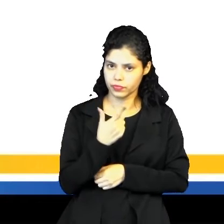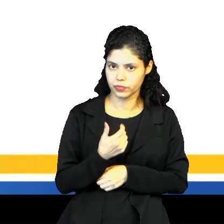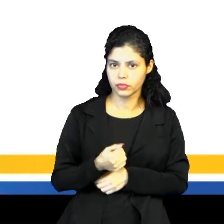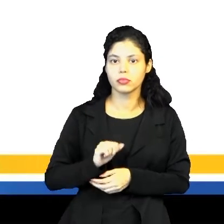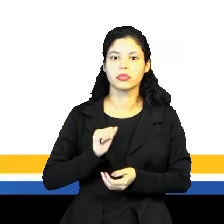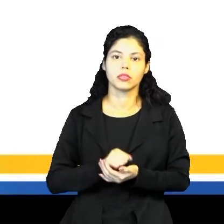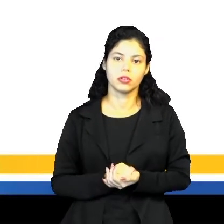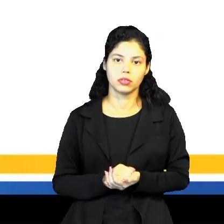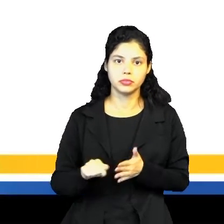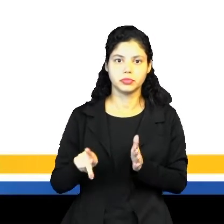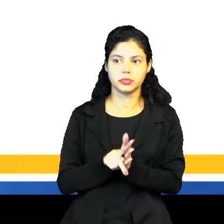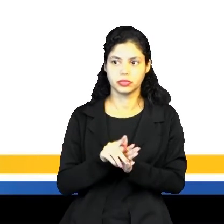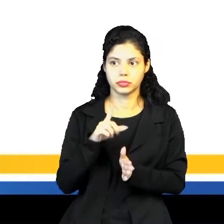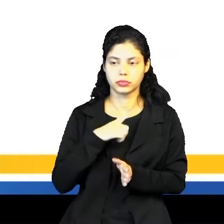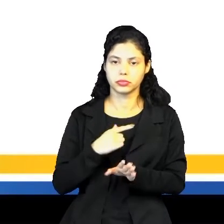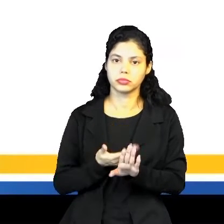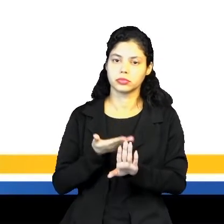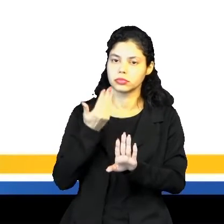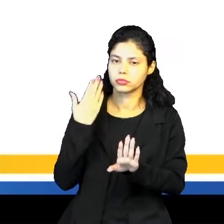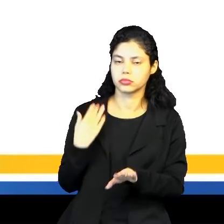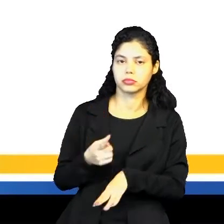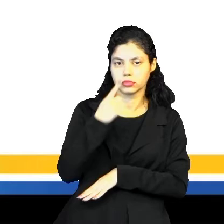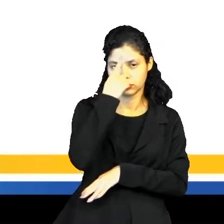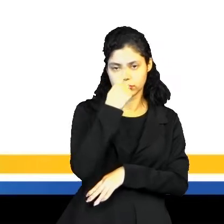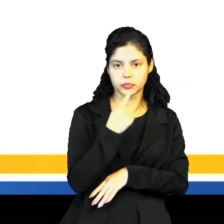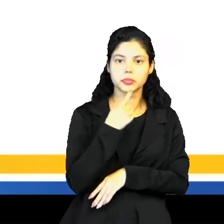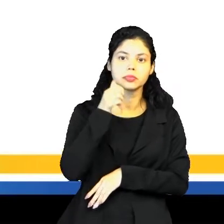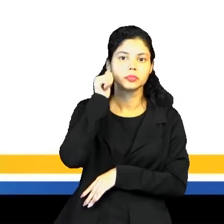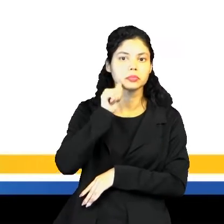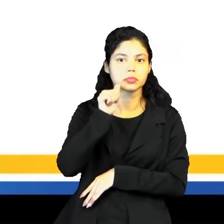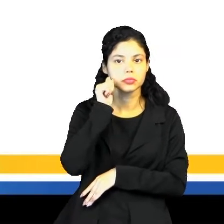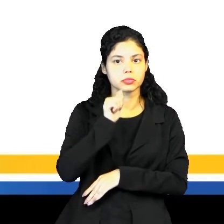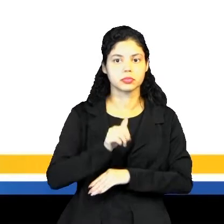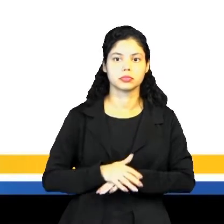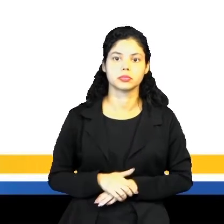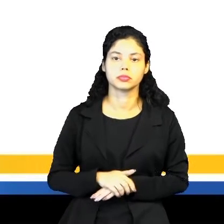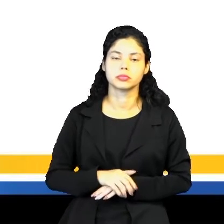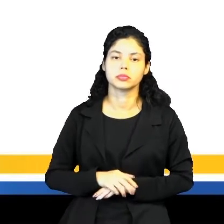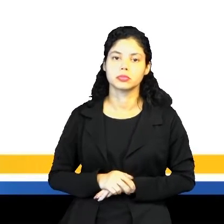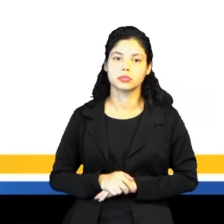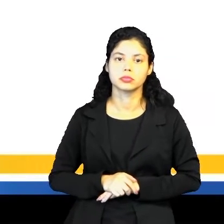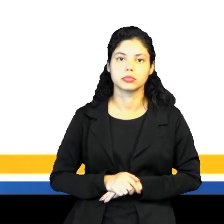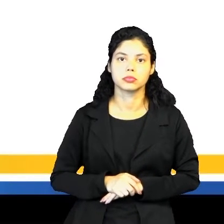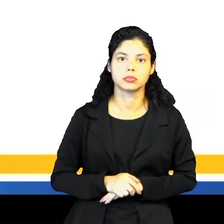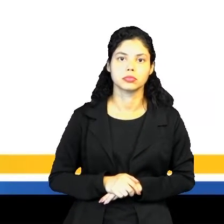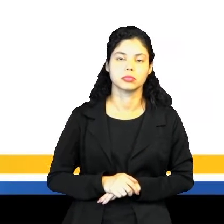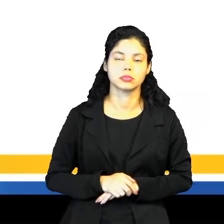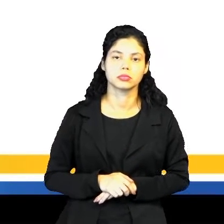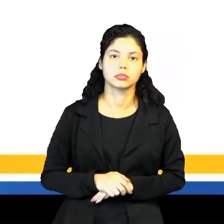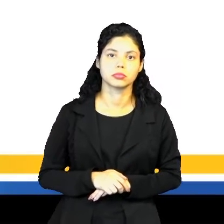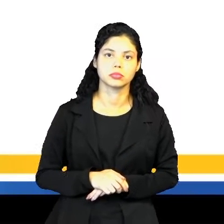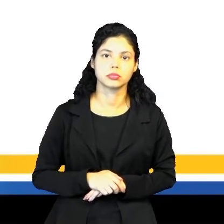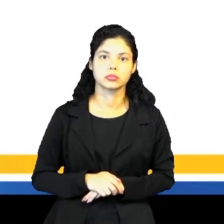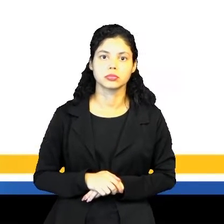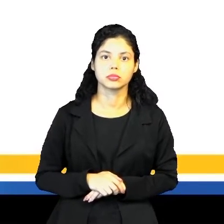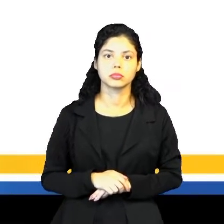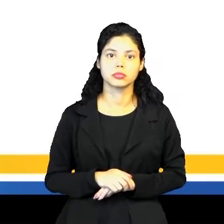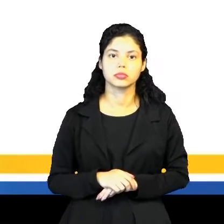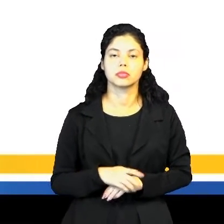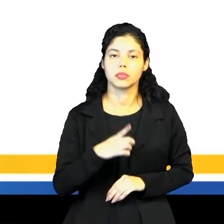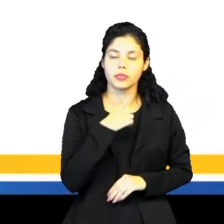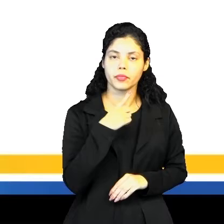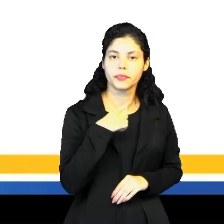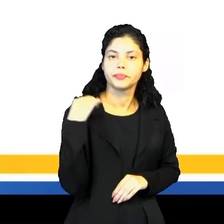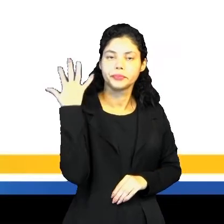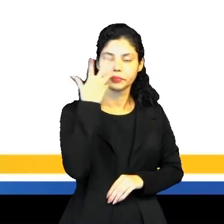beleza e exuberância que tem por trás da figura feminina, né? E ele mesmo se coloca